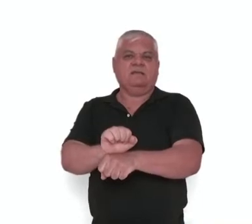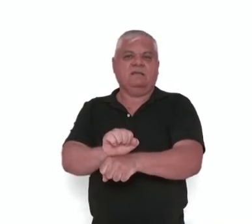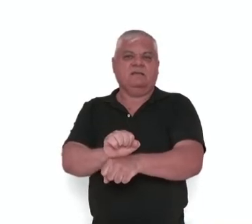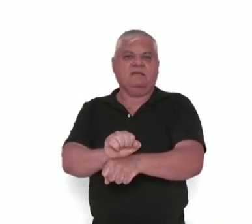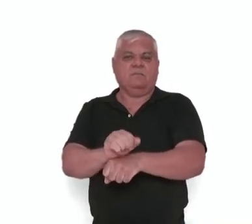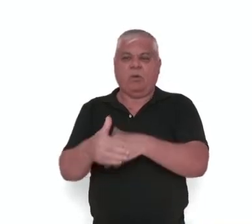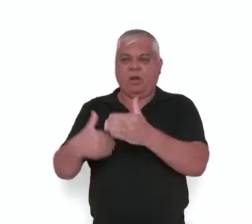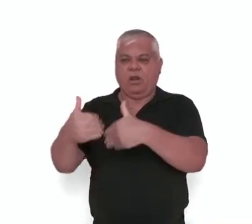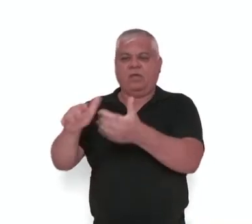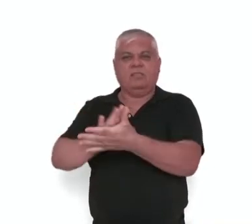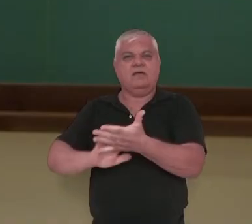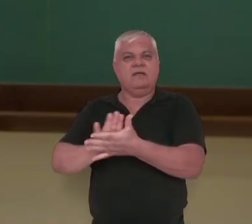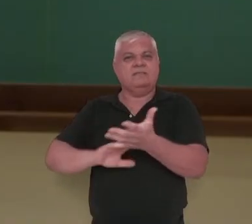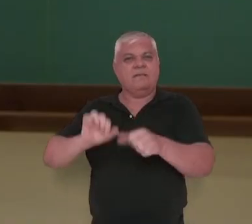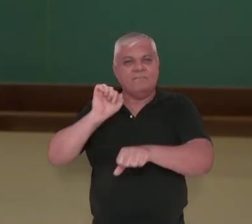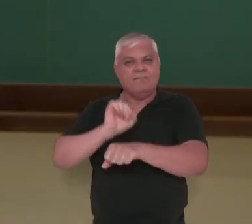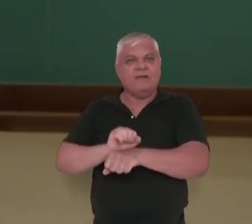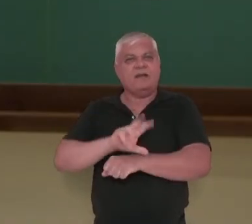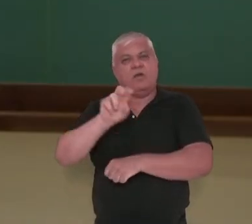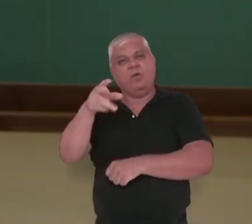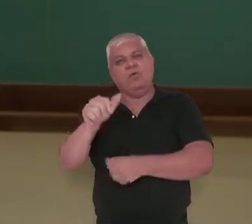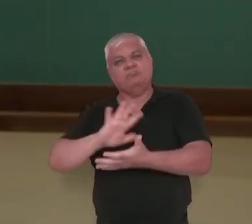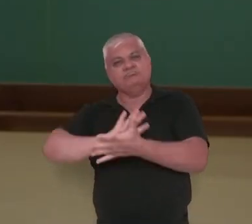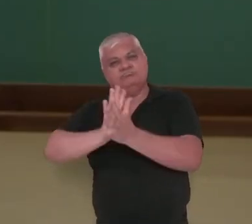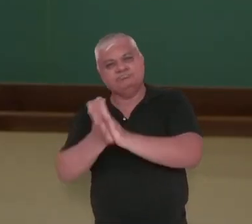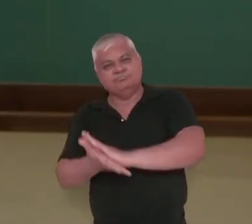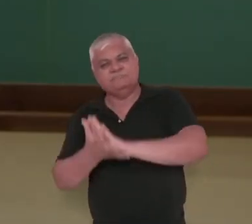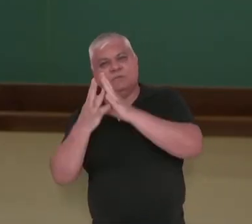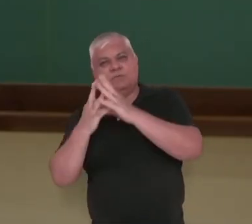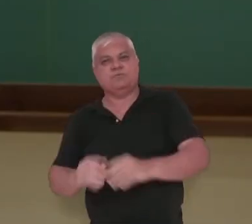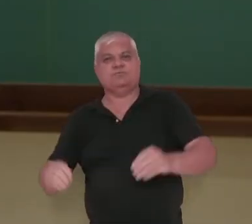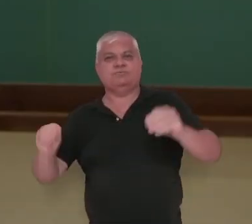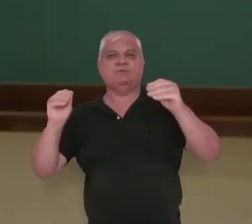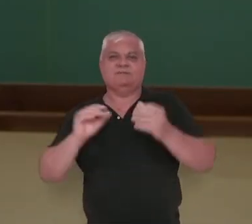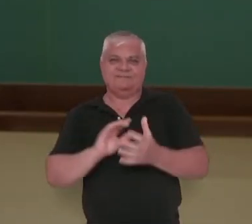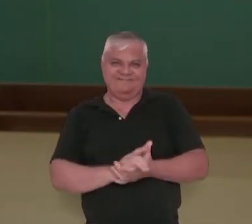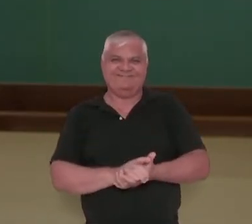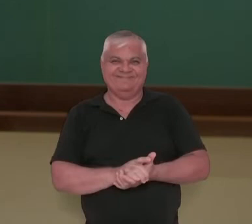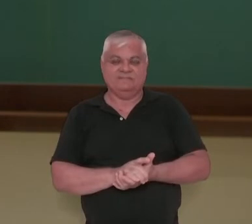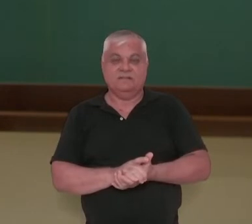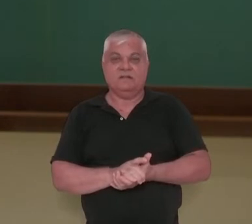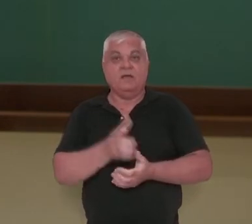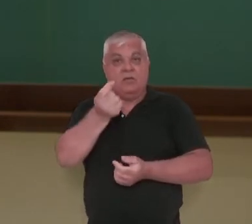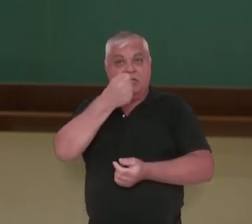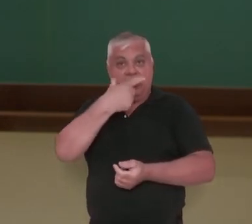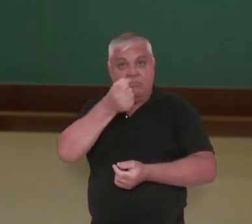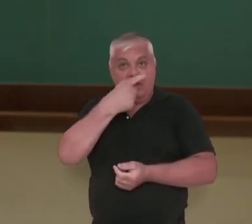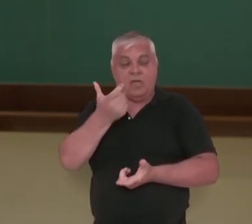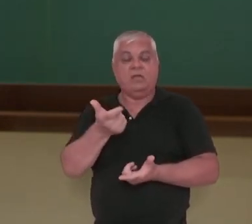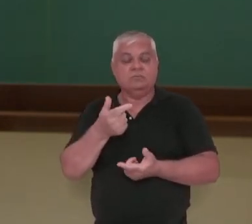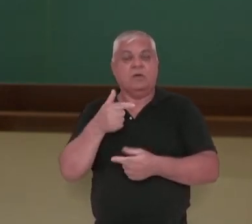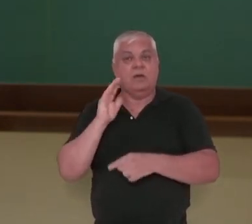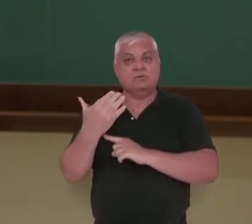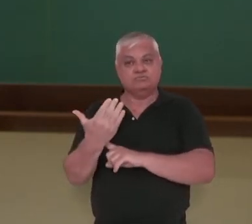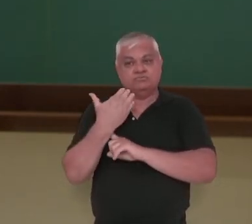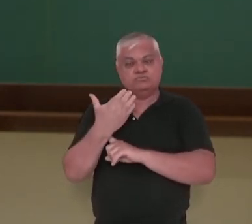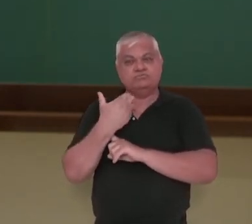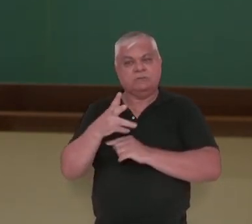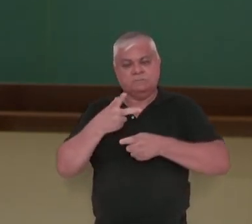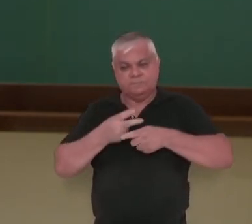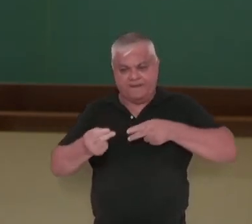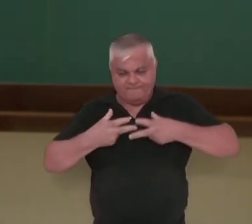fácil para as defesas do organismo, né, para eliminar. Então, o antibiótico, ele ajuda a